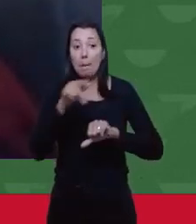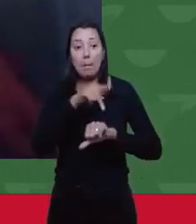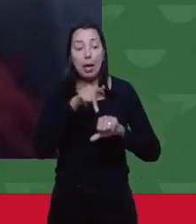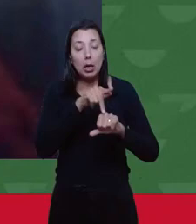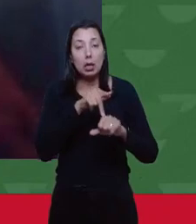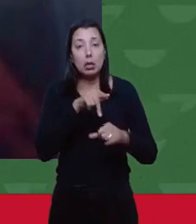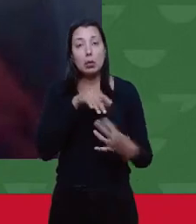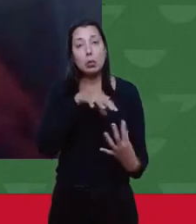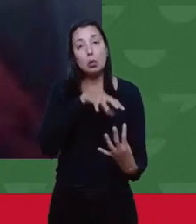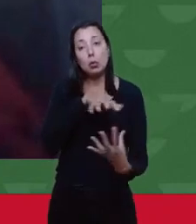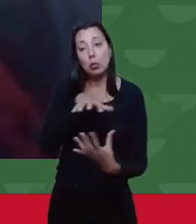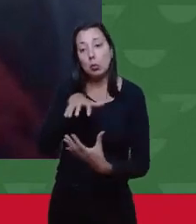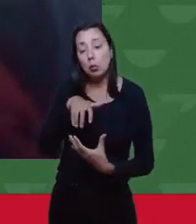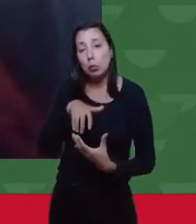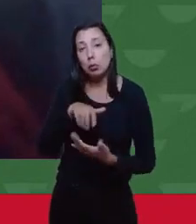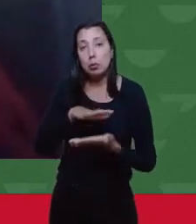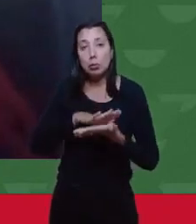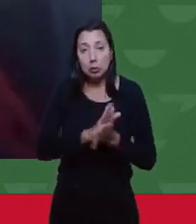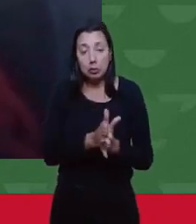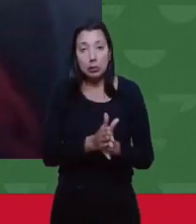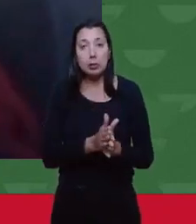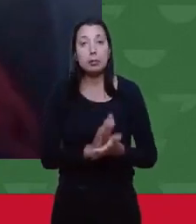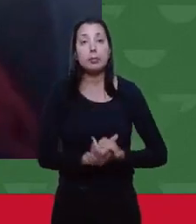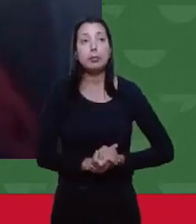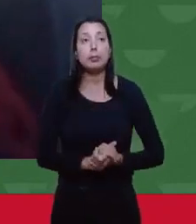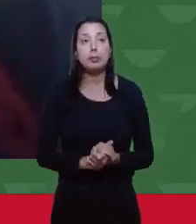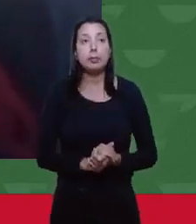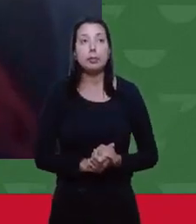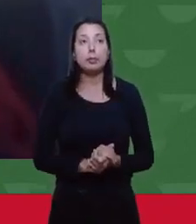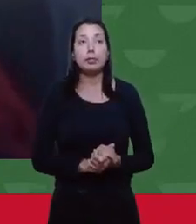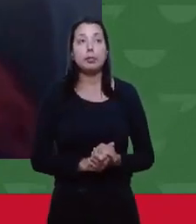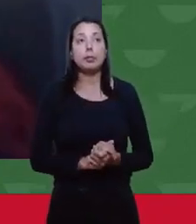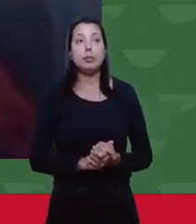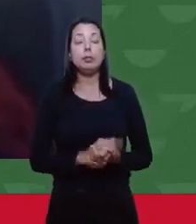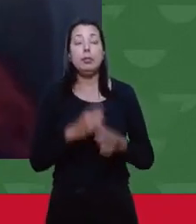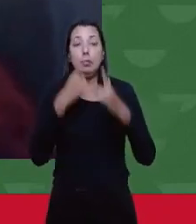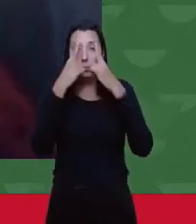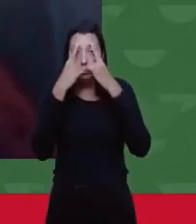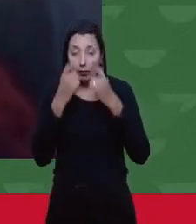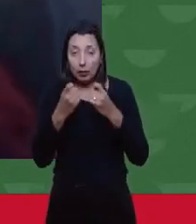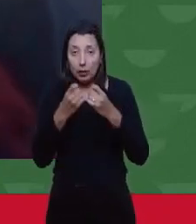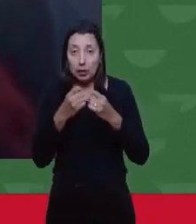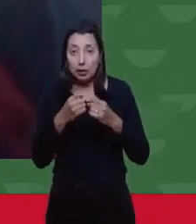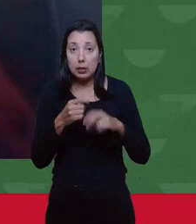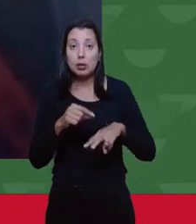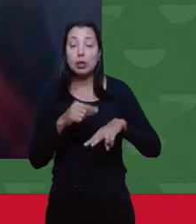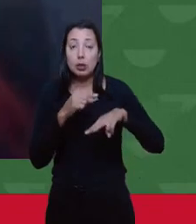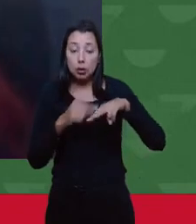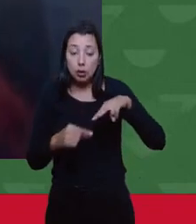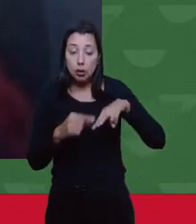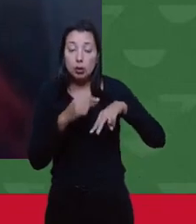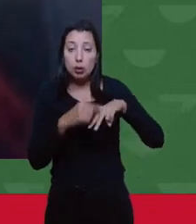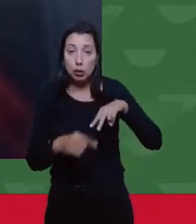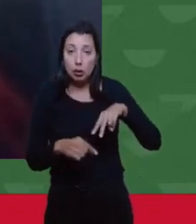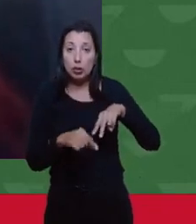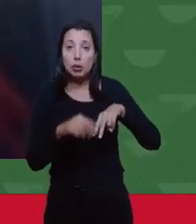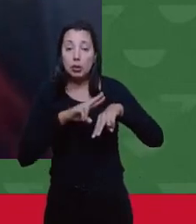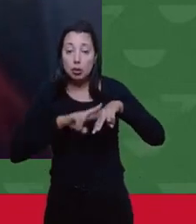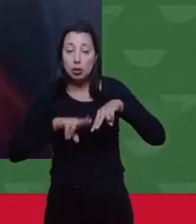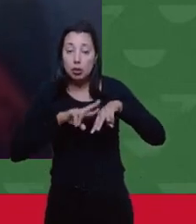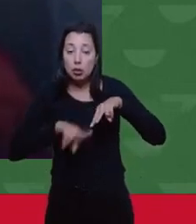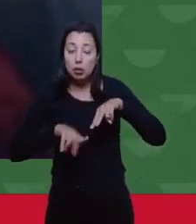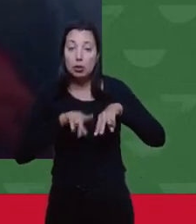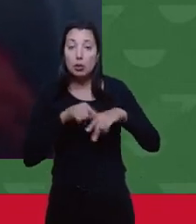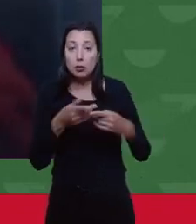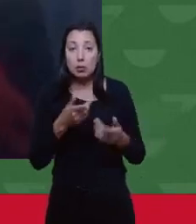do mundo em termos de preconceito, né? A violência de gênero e a violência contra pessoas